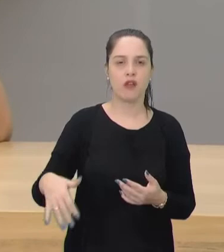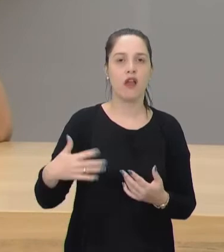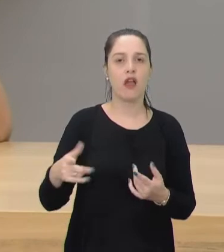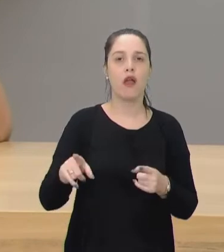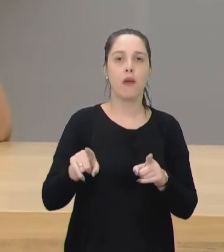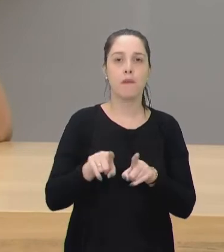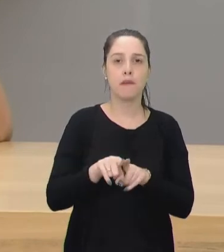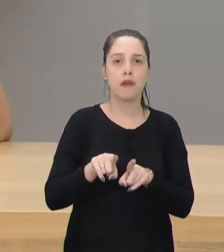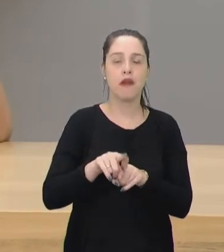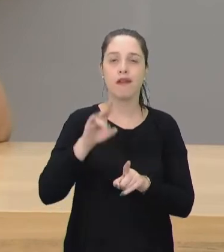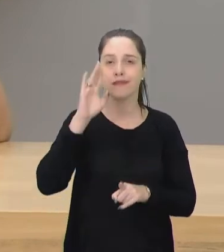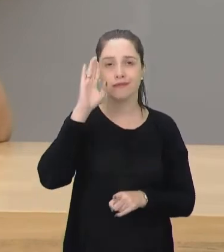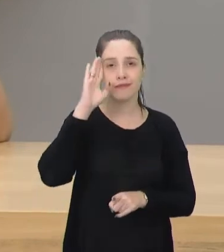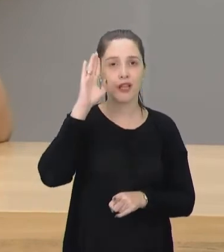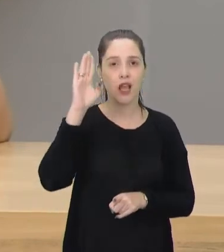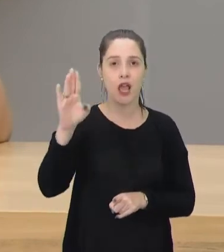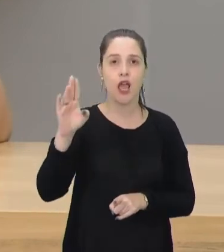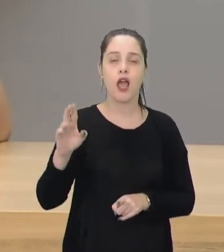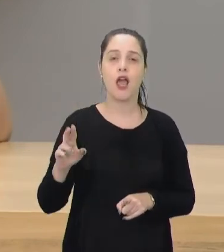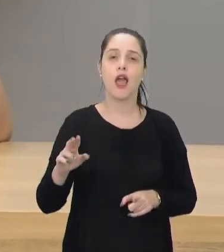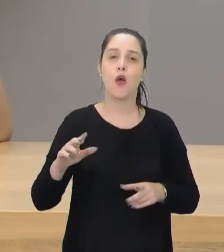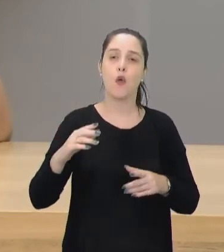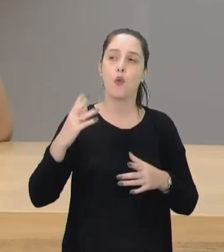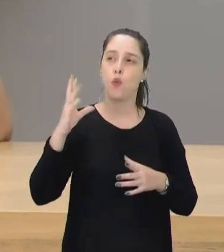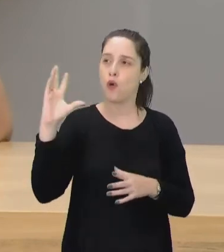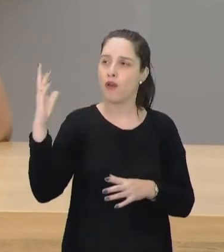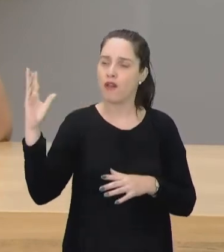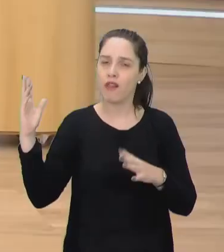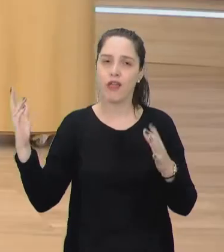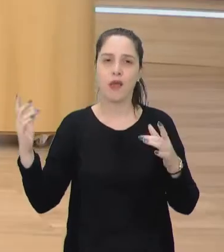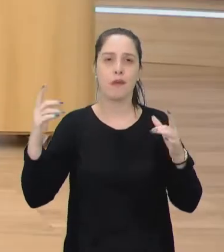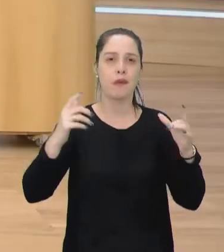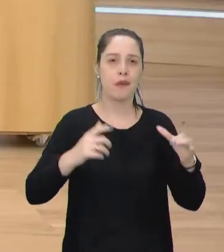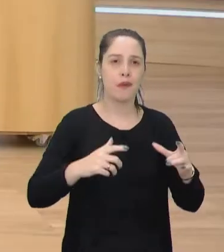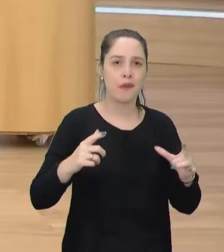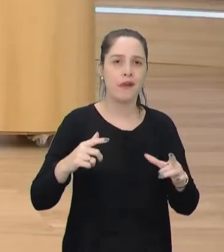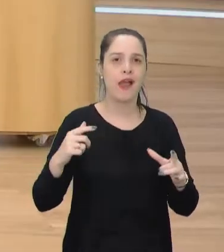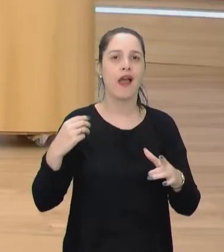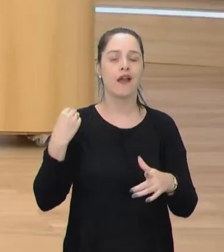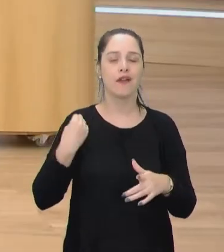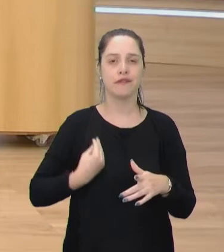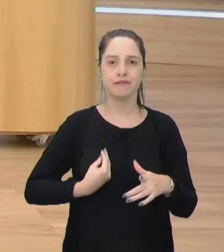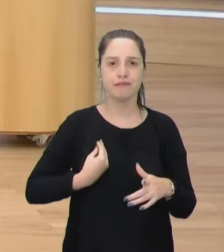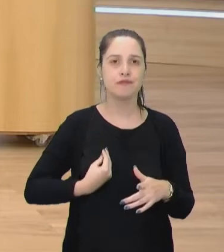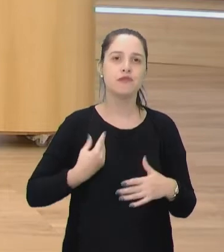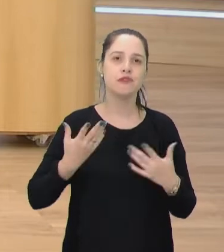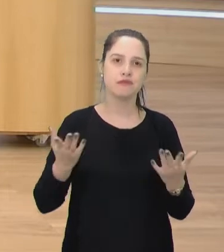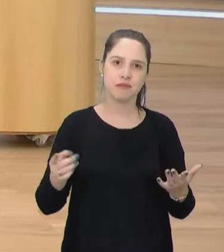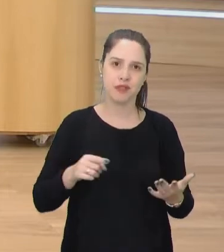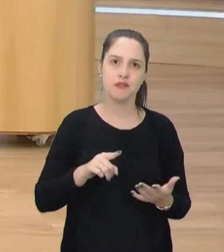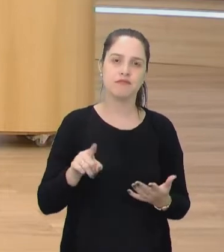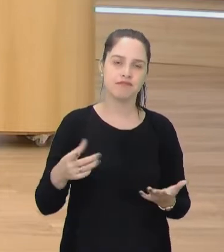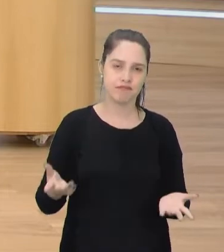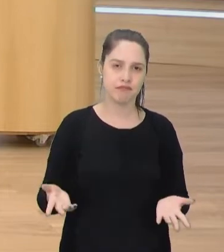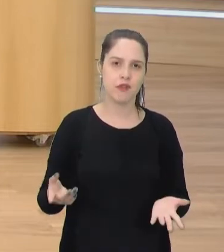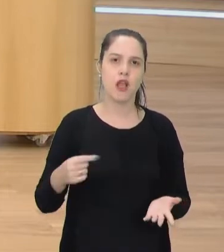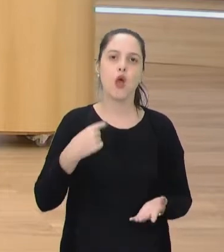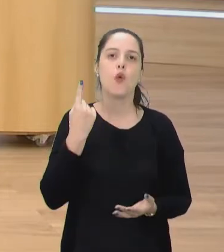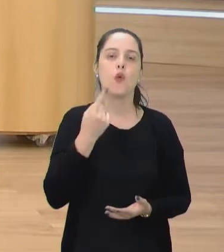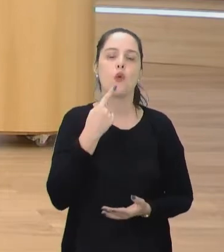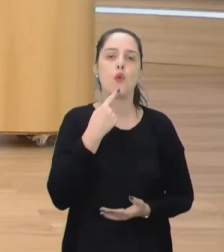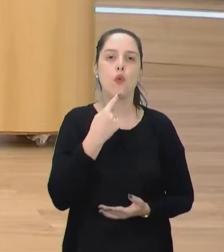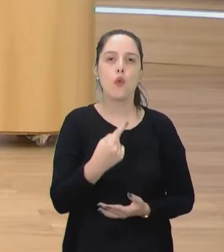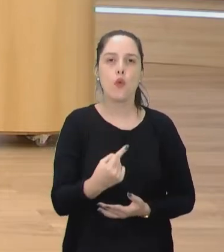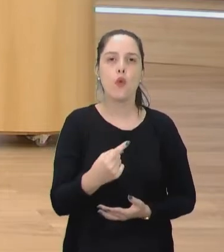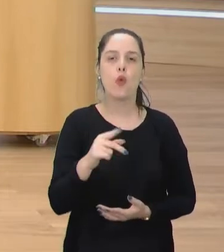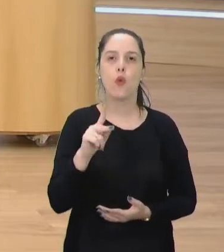da região e do clima onde elas vivem, onde esses povos vivem. Quando a gente fala do